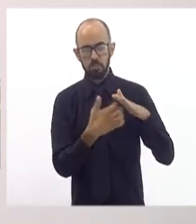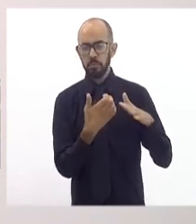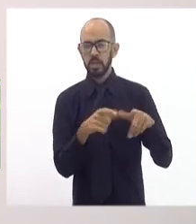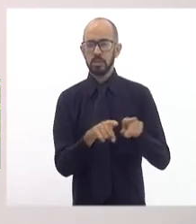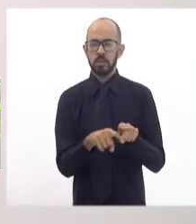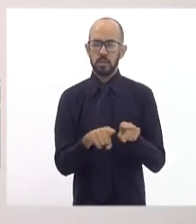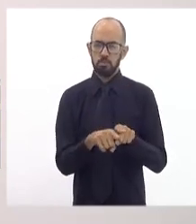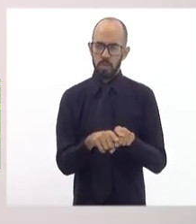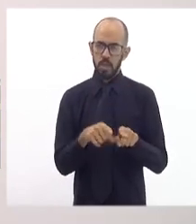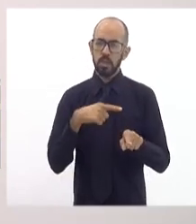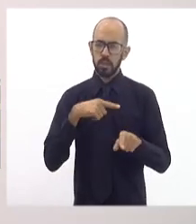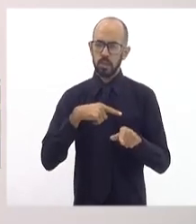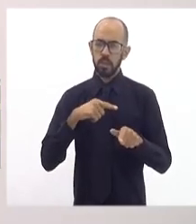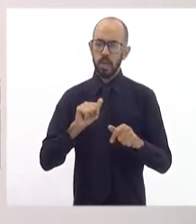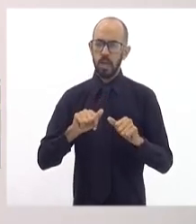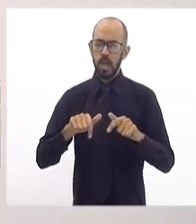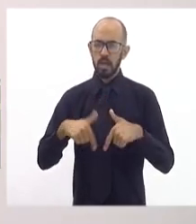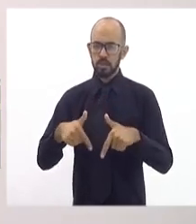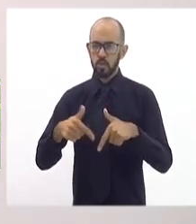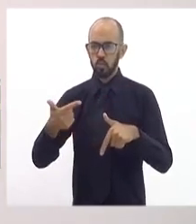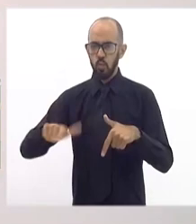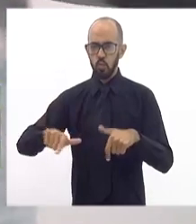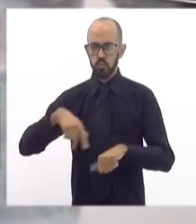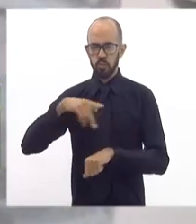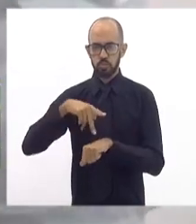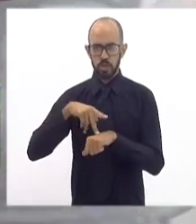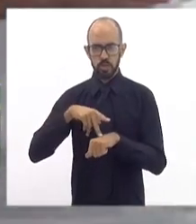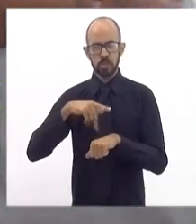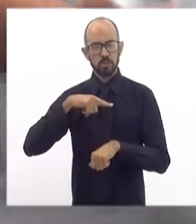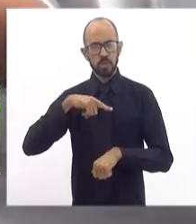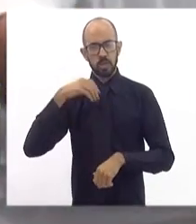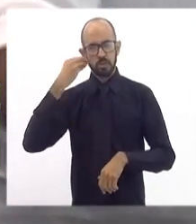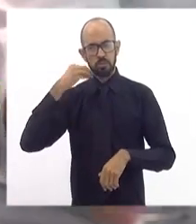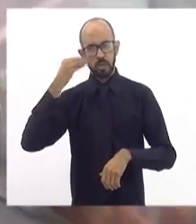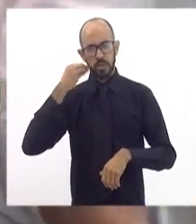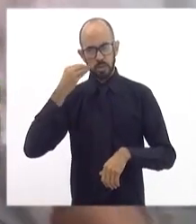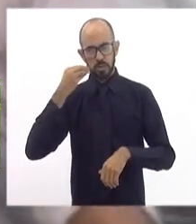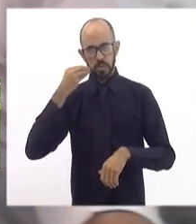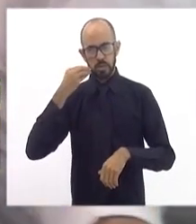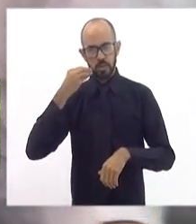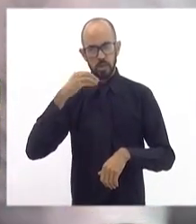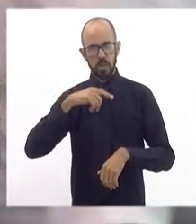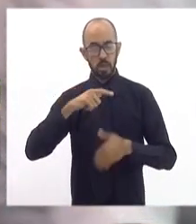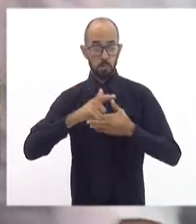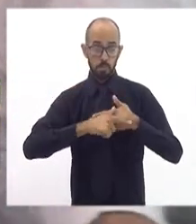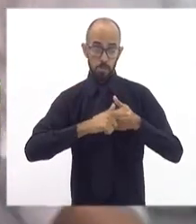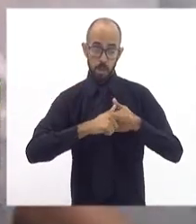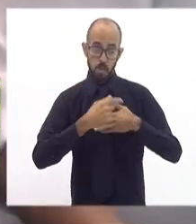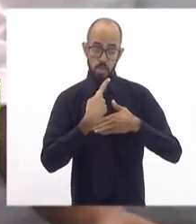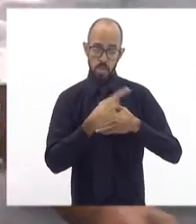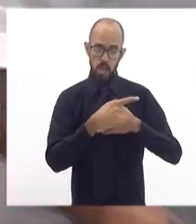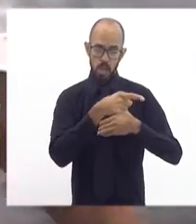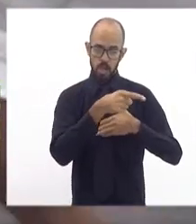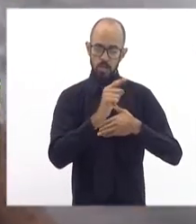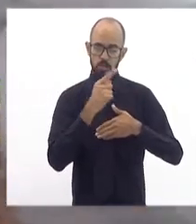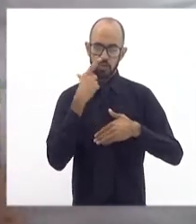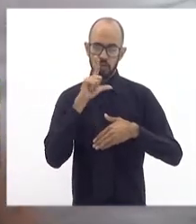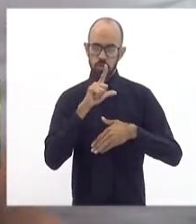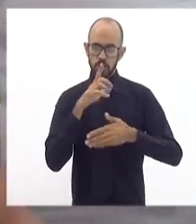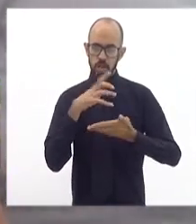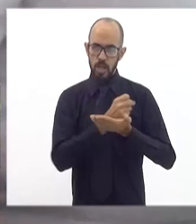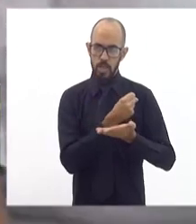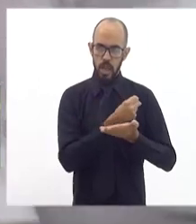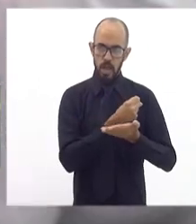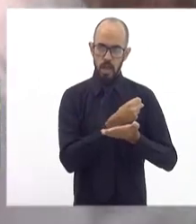que tem atuação em outros países já tem expertise para isso é que tá no papel dela no direito dela de ganhar o mercado